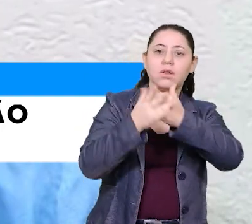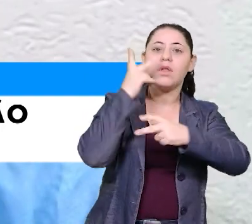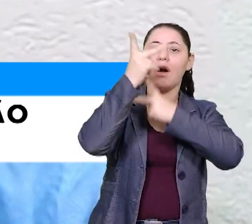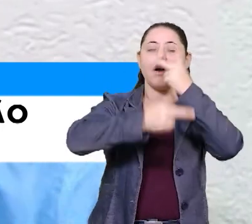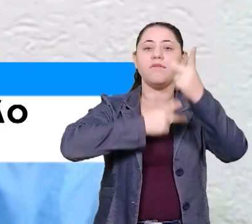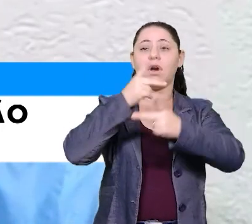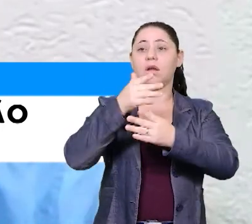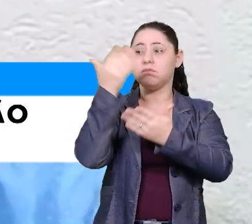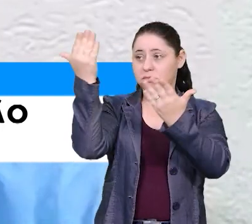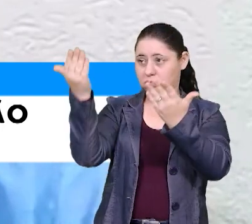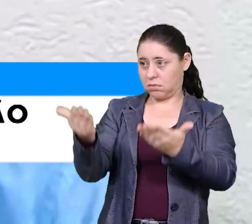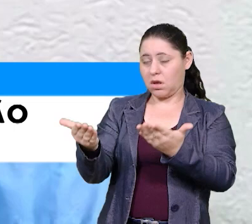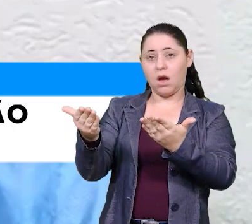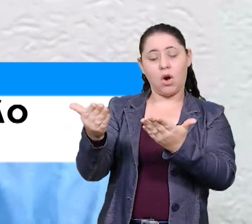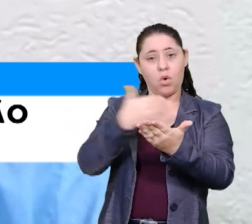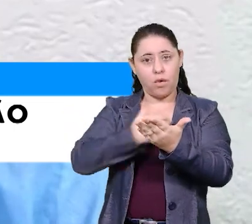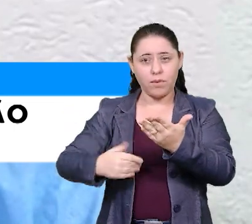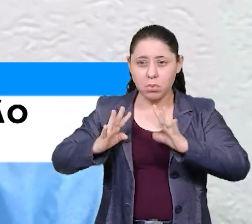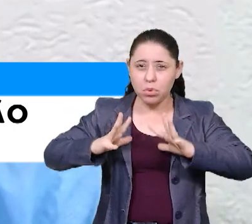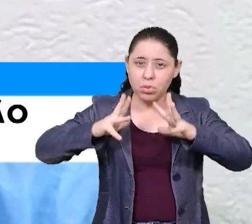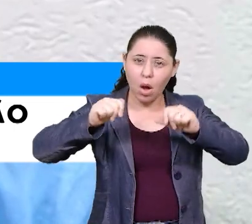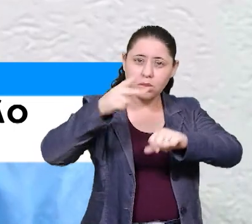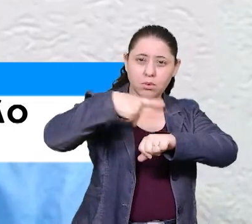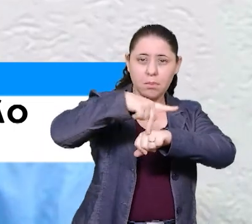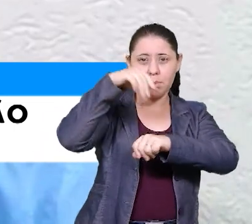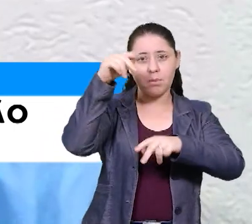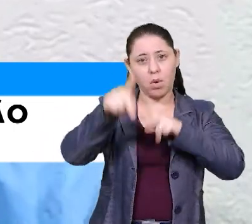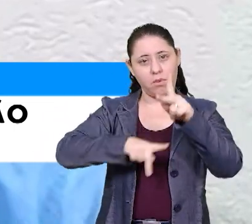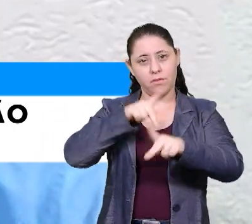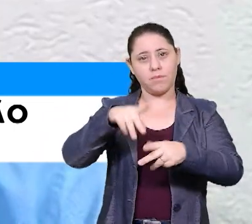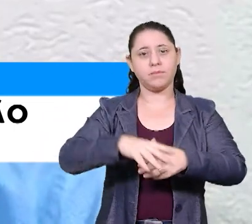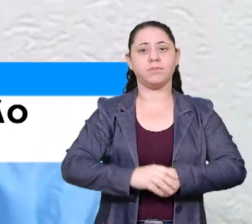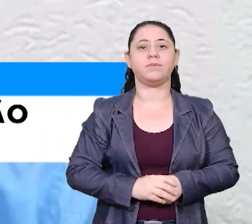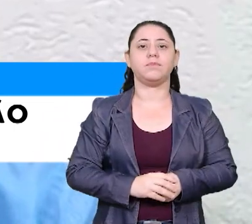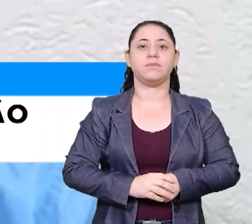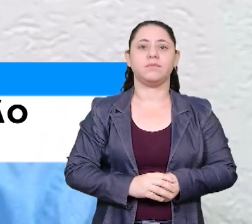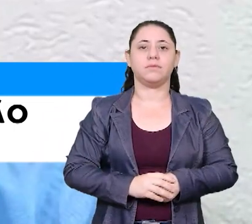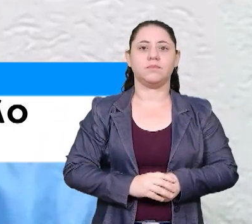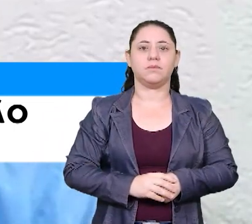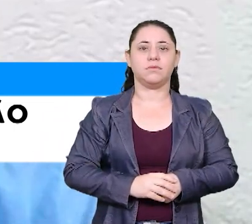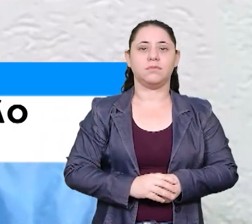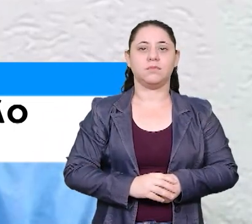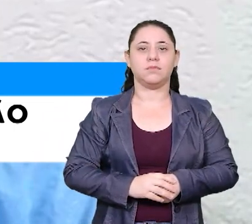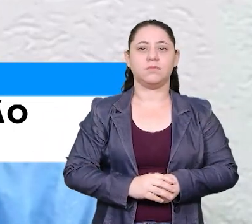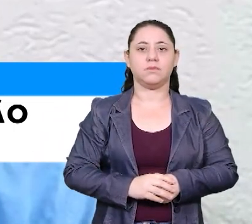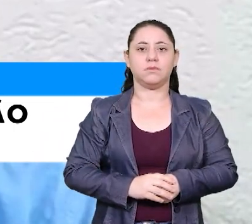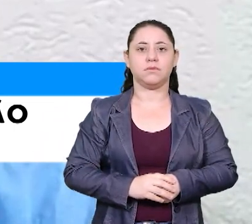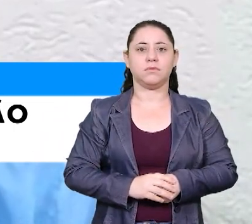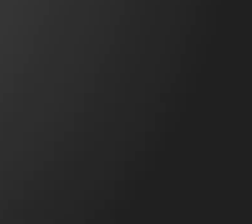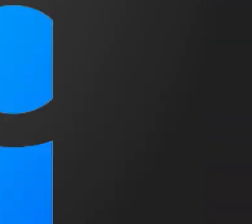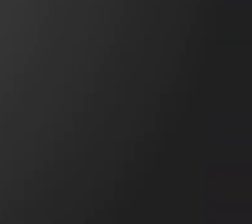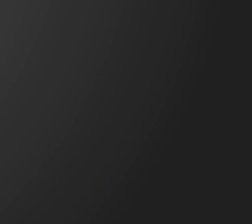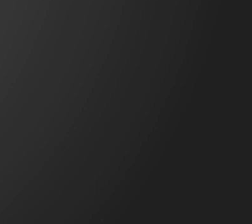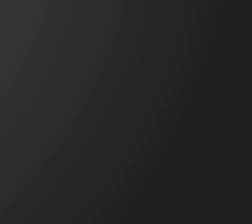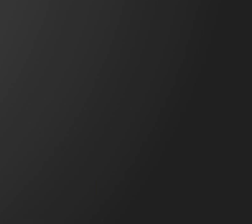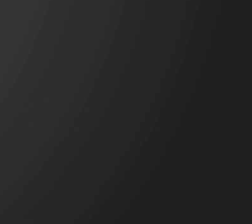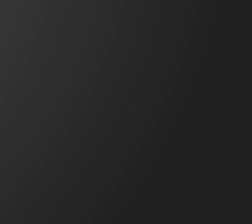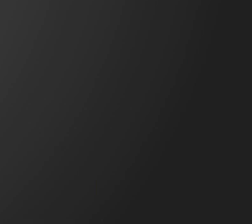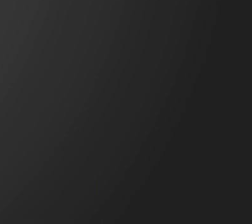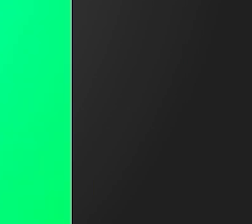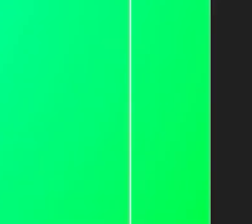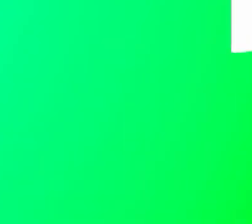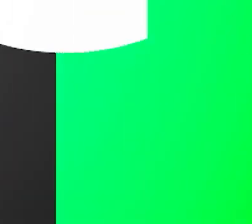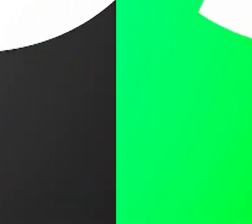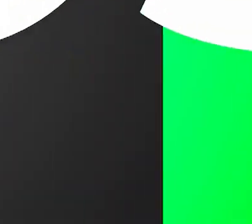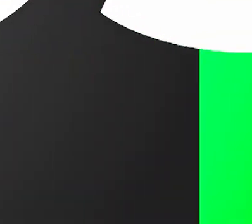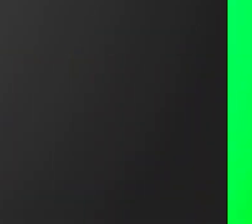1º de janeiro e espero que faça um governo baseado na fala de Vossa Excelência e um governo para todos os brasileiros.